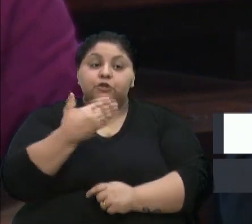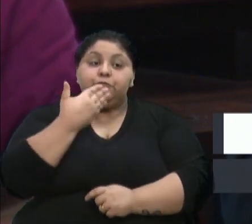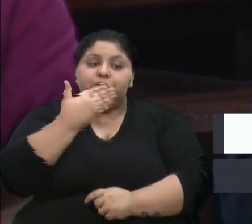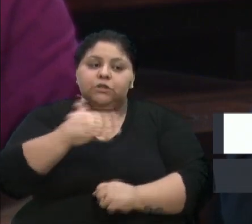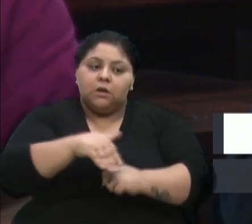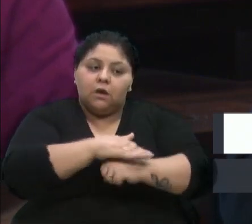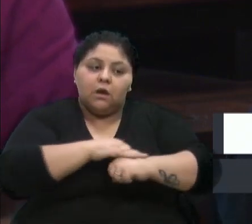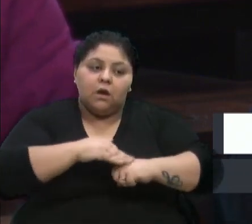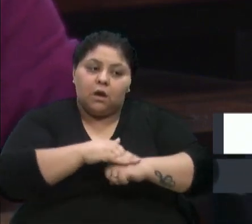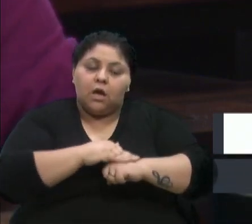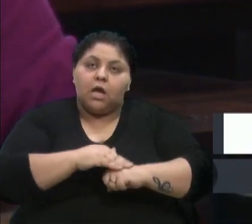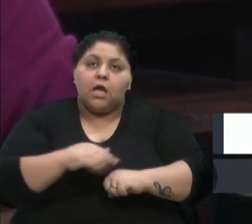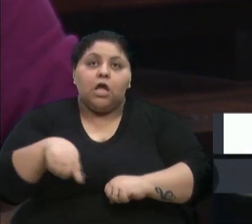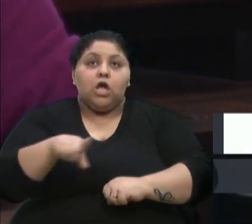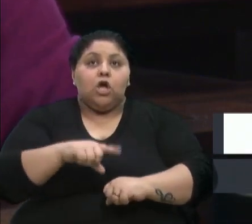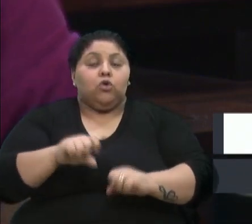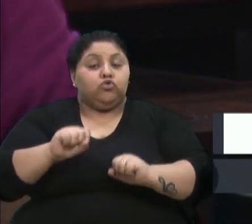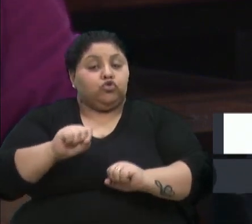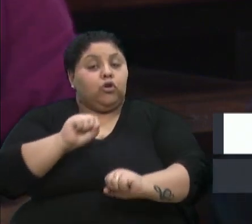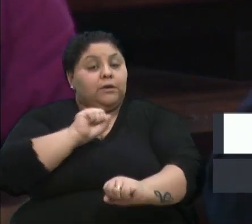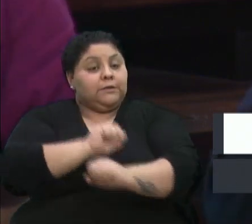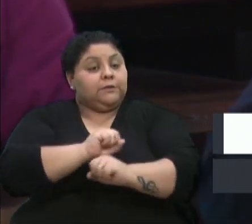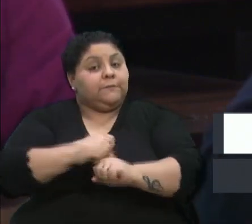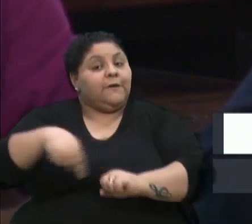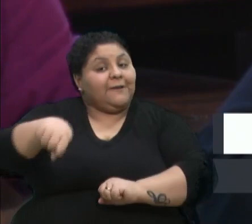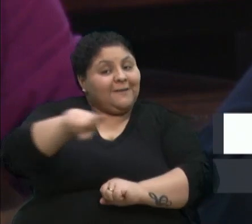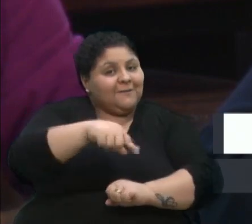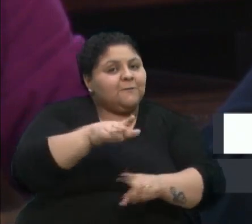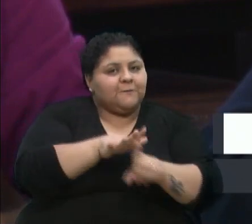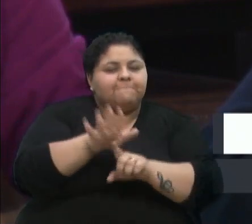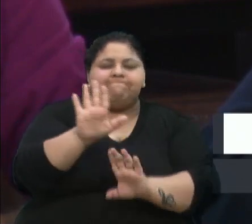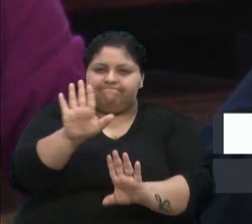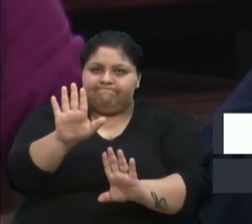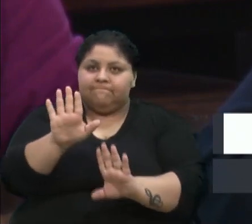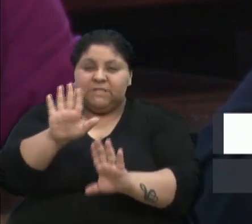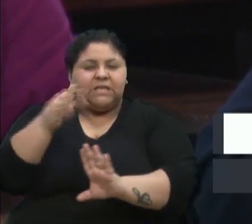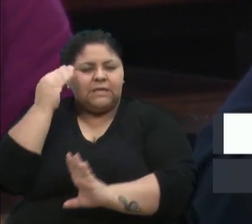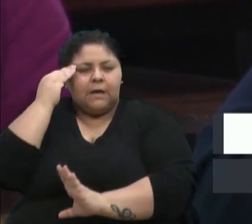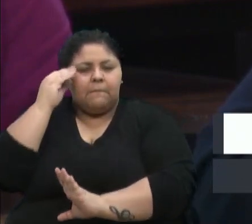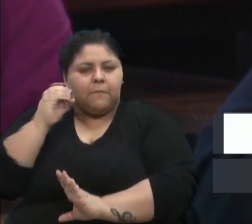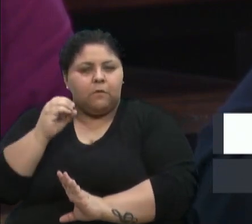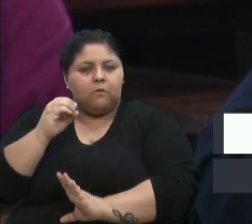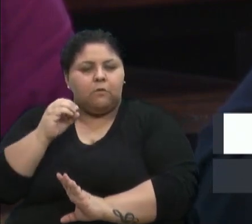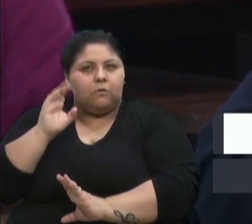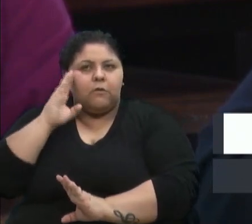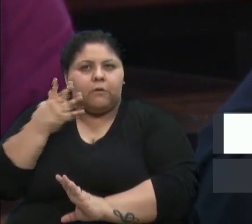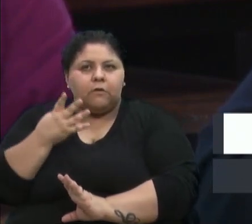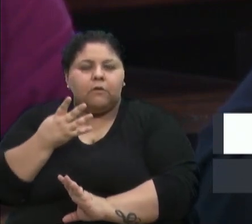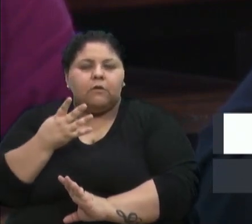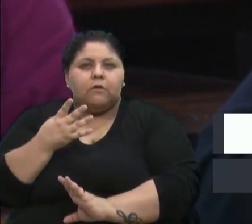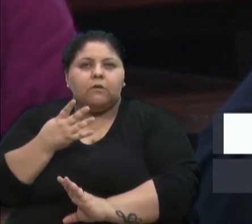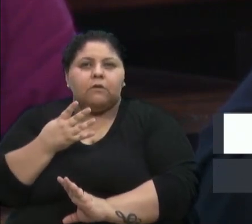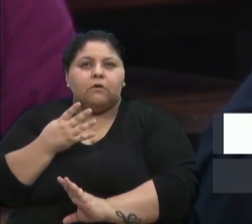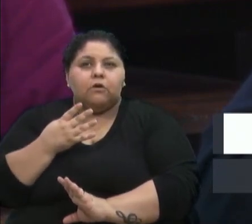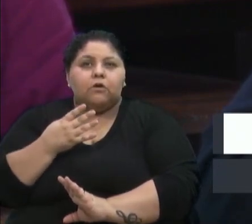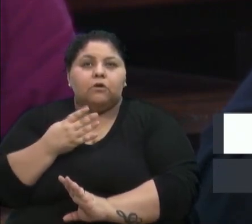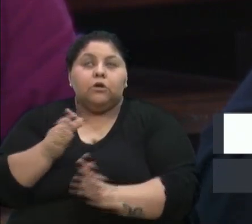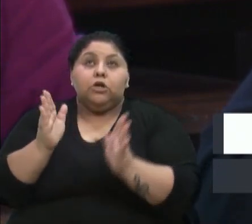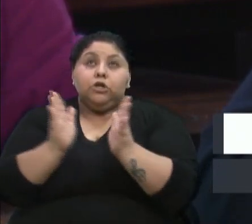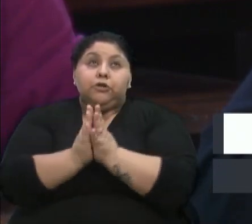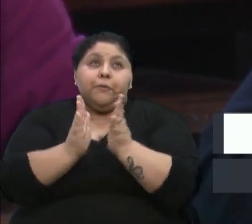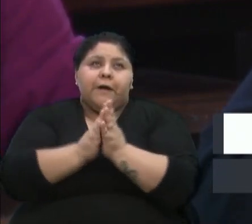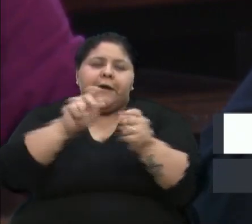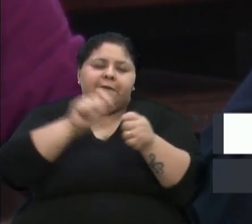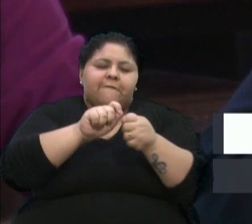só espero que as nossas demandas... Porque sabe o que vai acontecer? E tomara que seja realizadas as demandas da